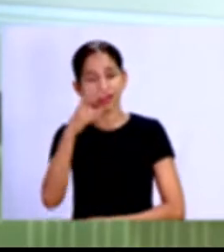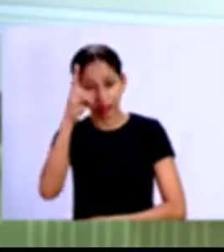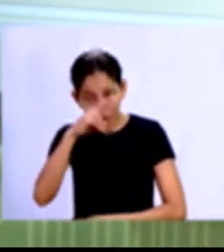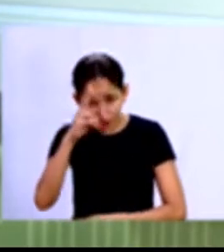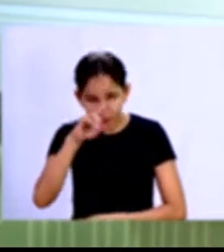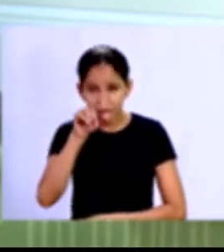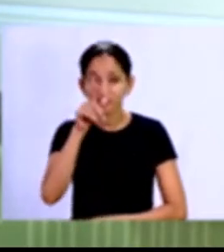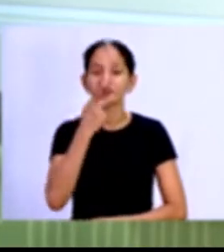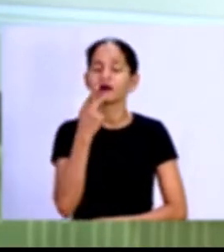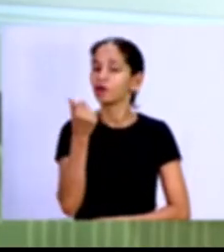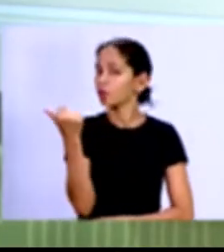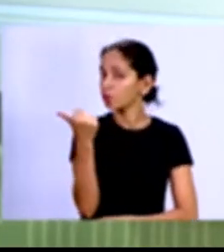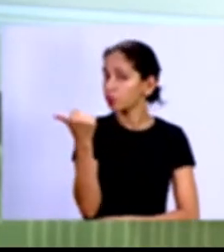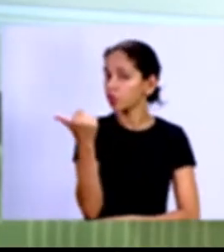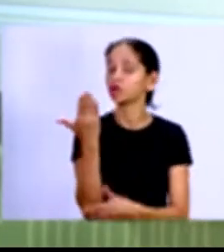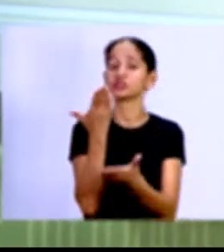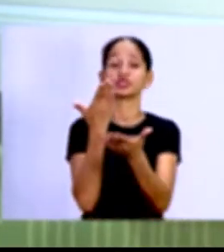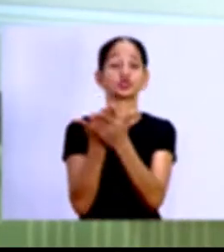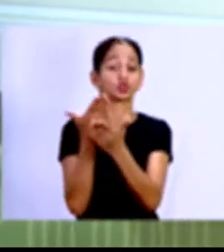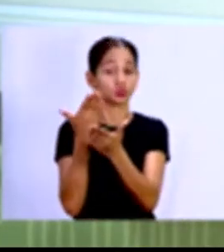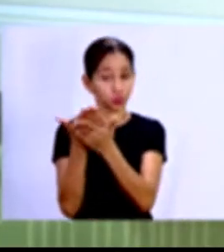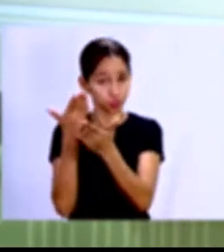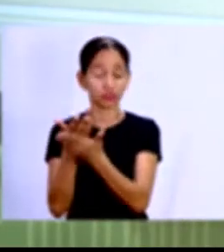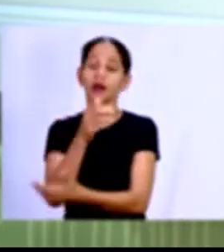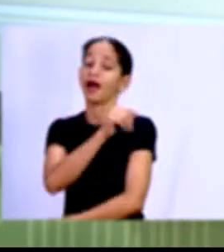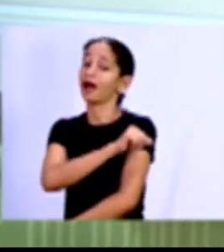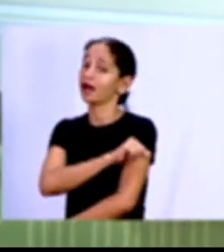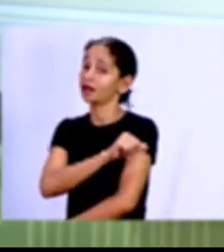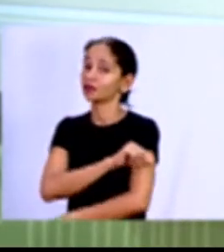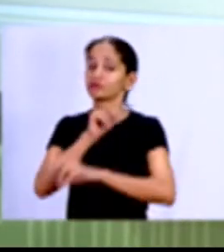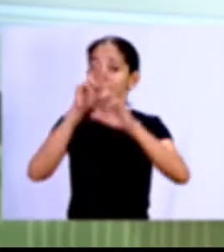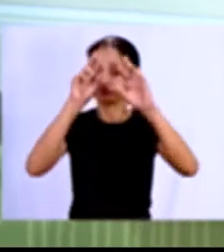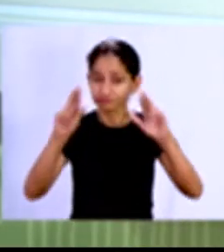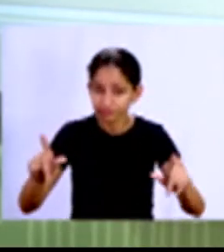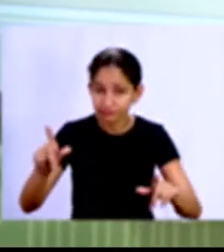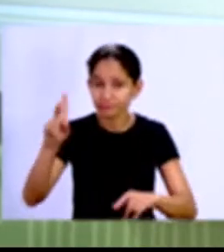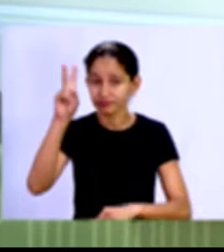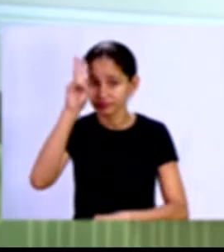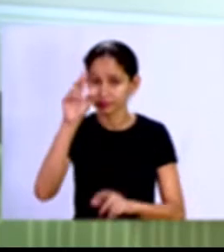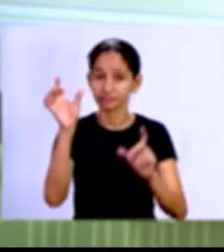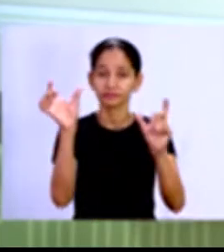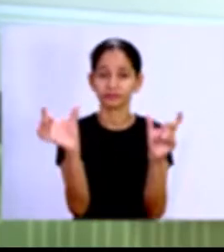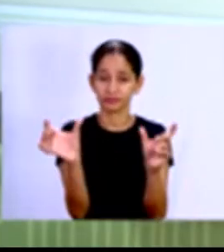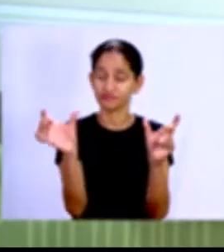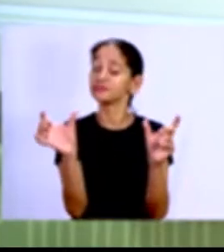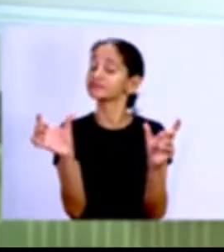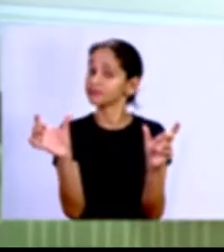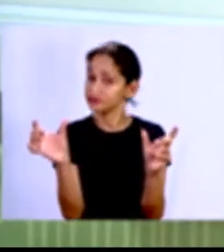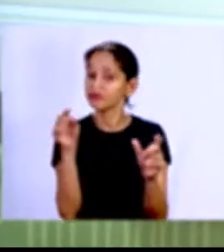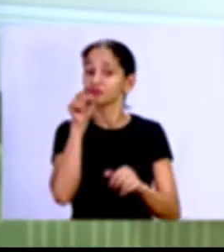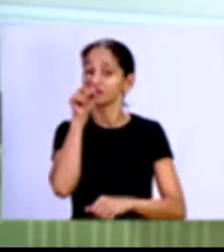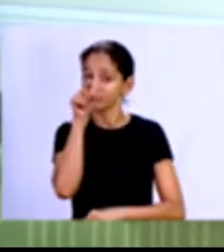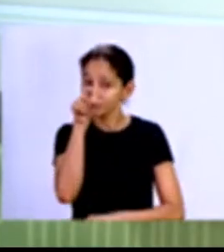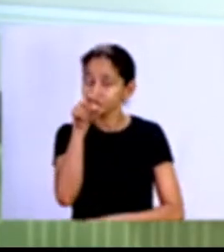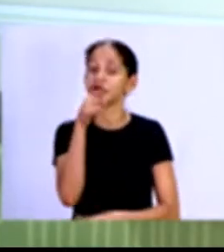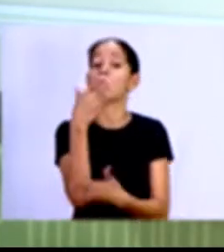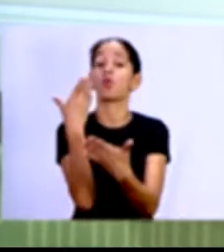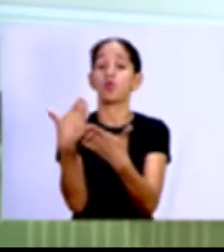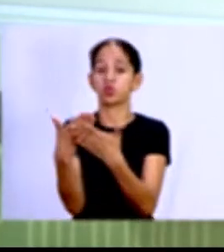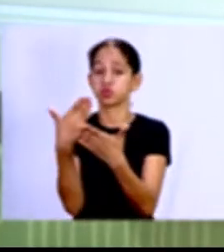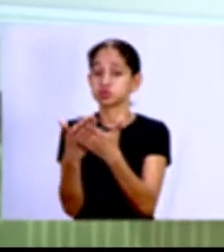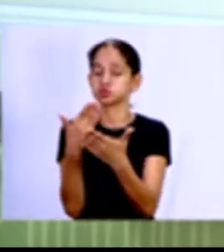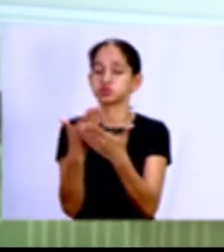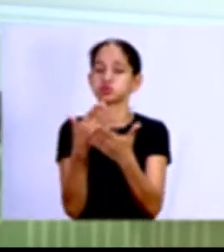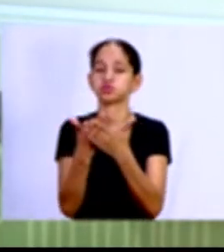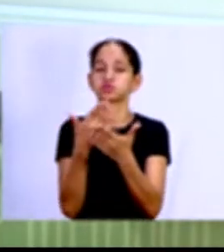O professor Janimar comentou a diferença entre aluno e estudante. Então, eles vão promover em você, que é um estudante de